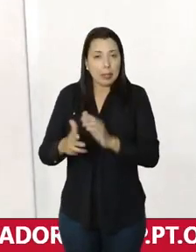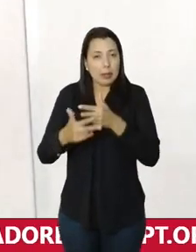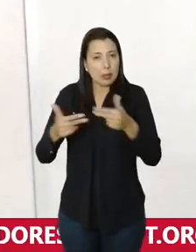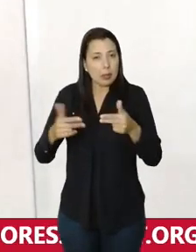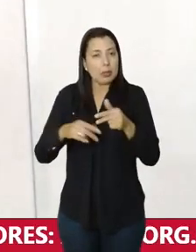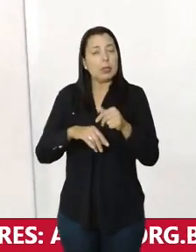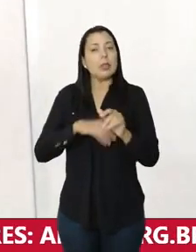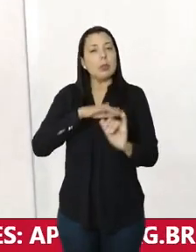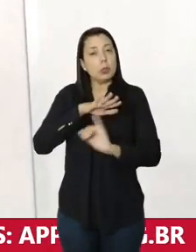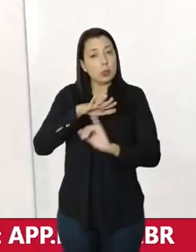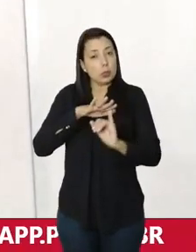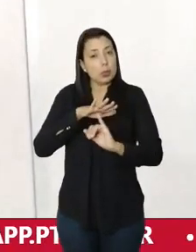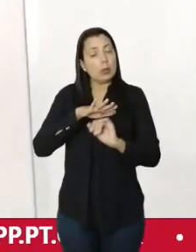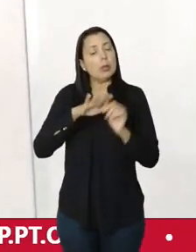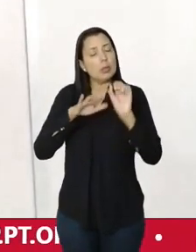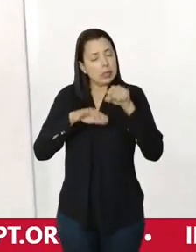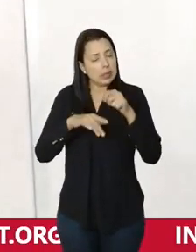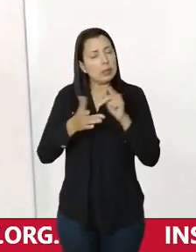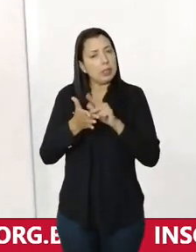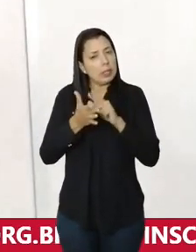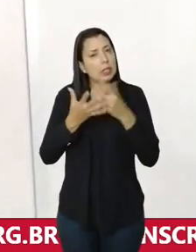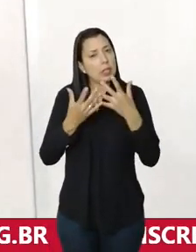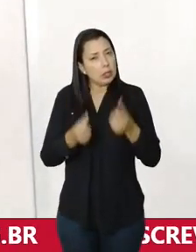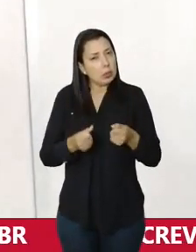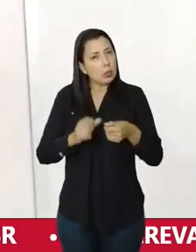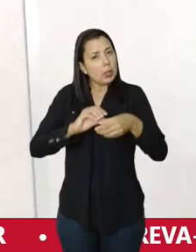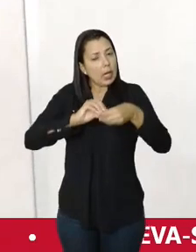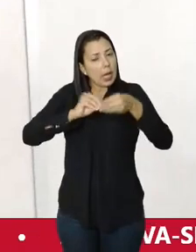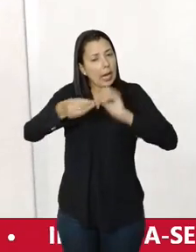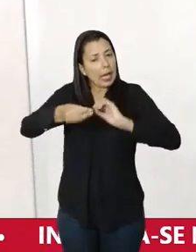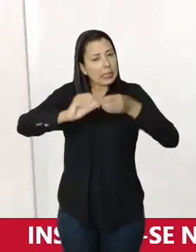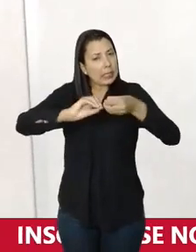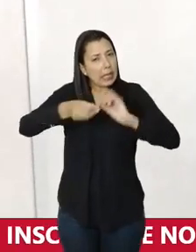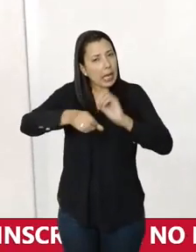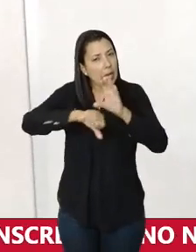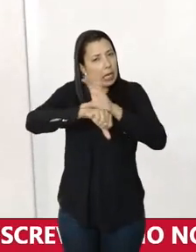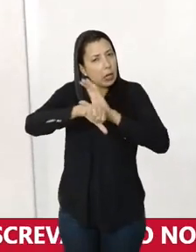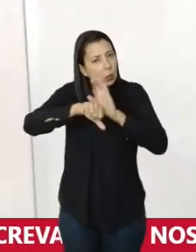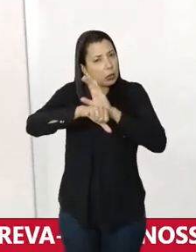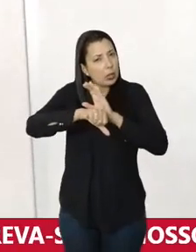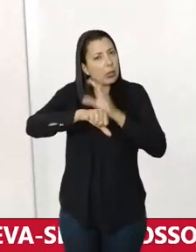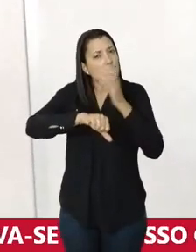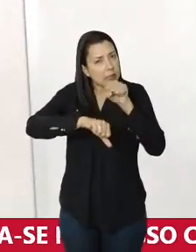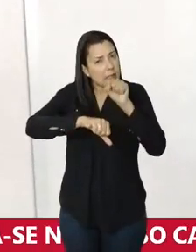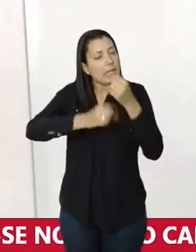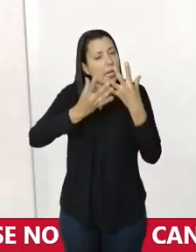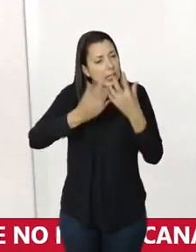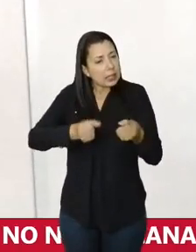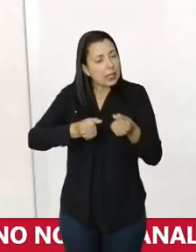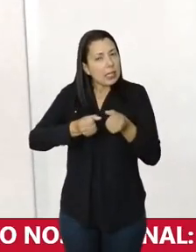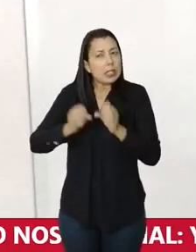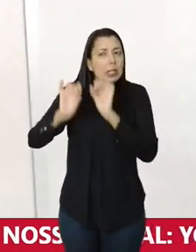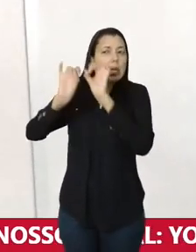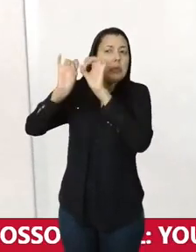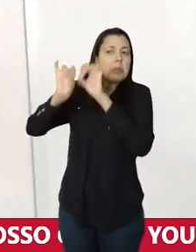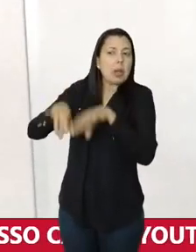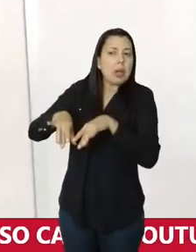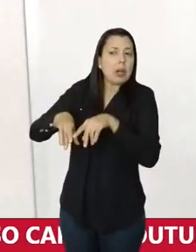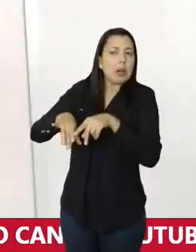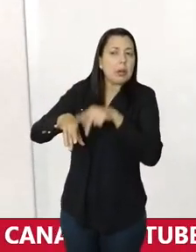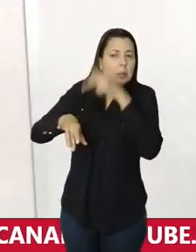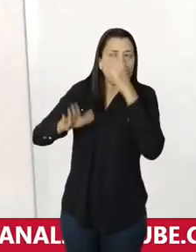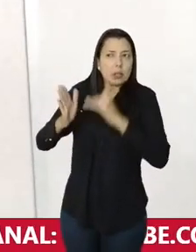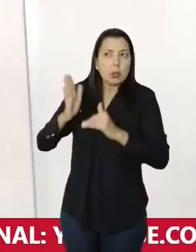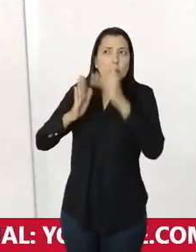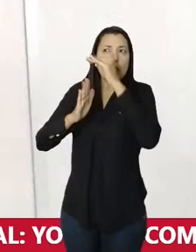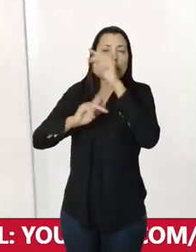institucional. Assumam que estão rasgando a Constituição, assumam o desprezo que vocês têm pela